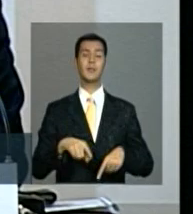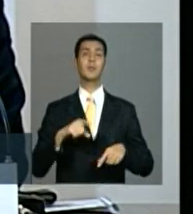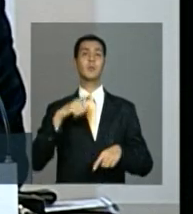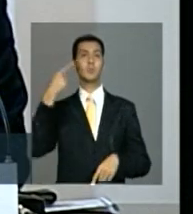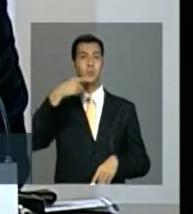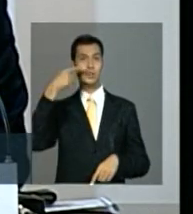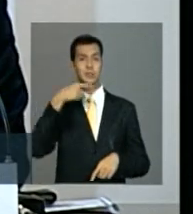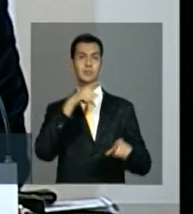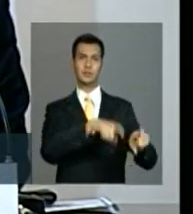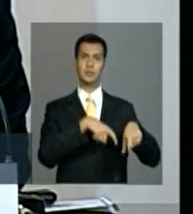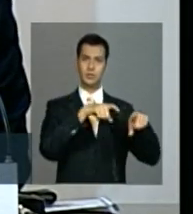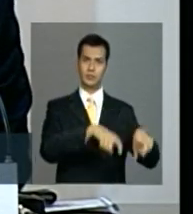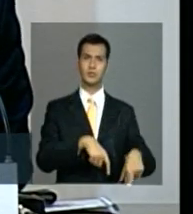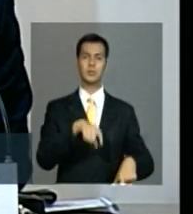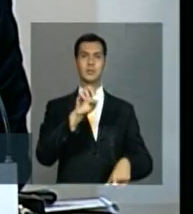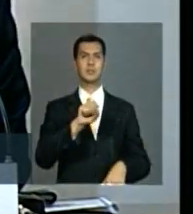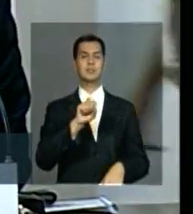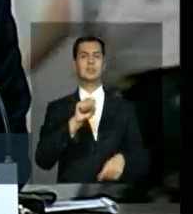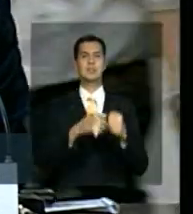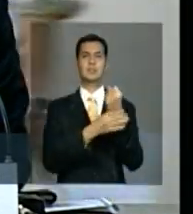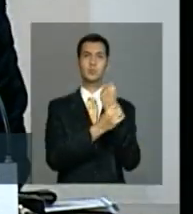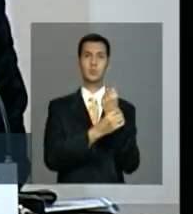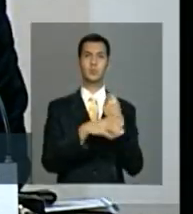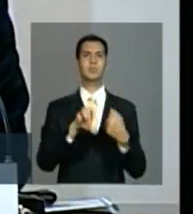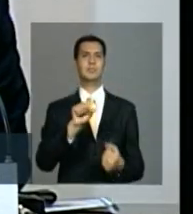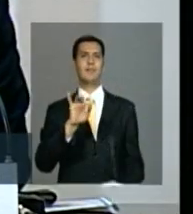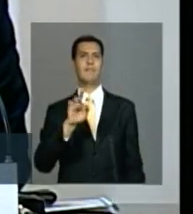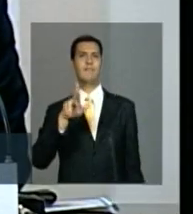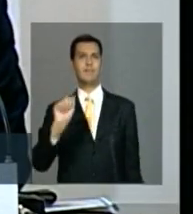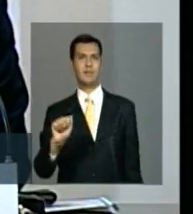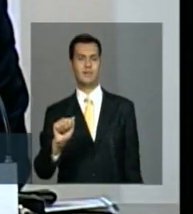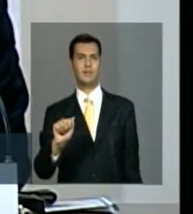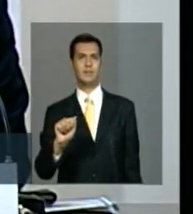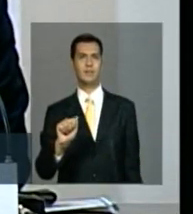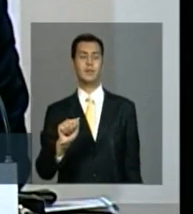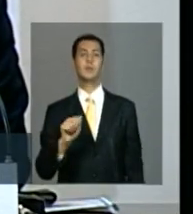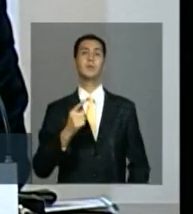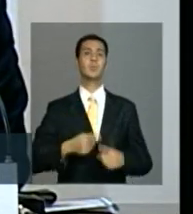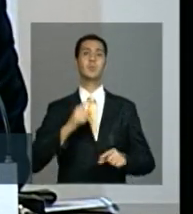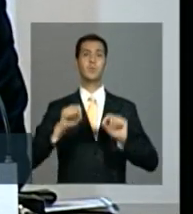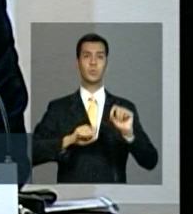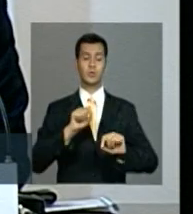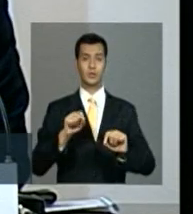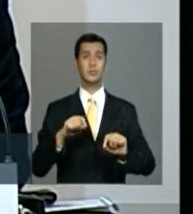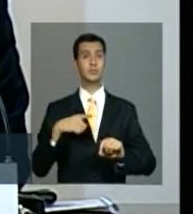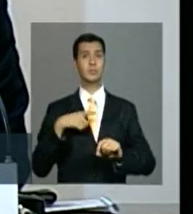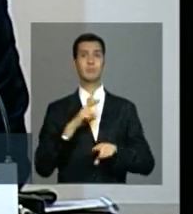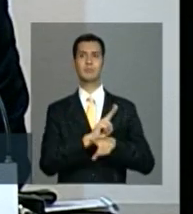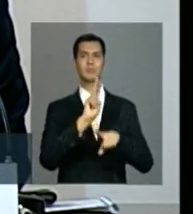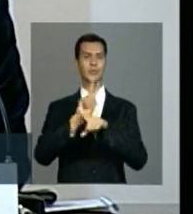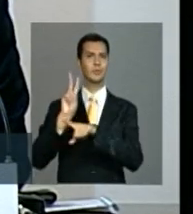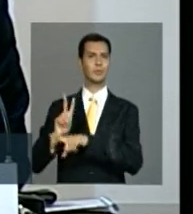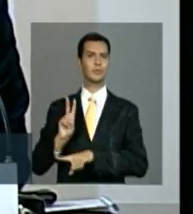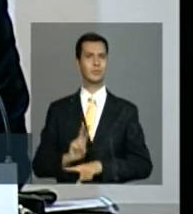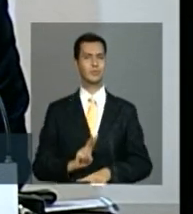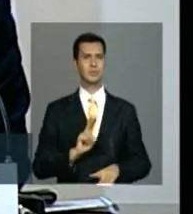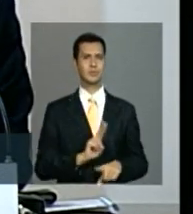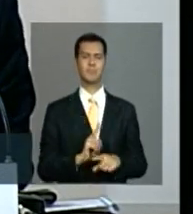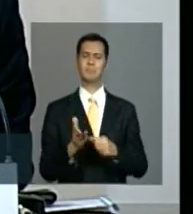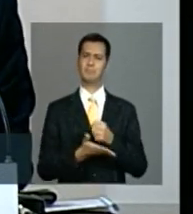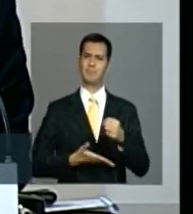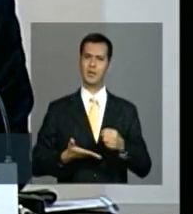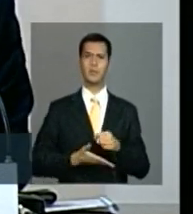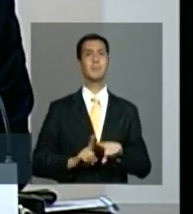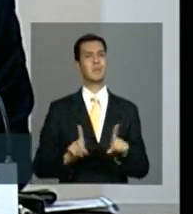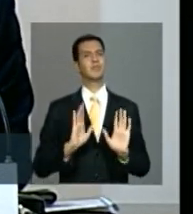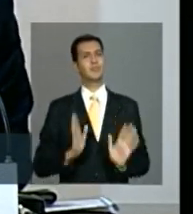agrícola que é o seguro safra é que de certa forma dá uma proteção é uma proteção mínima mas já é